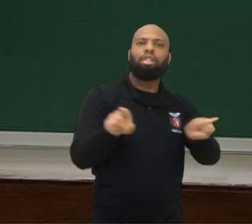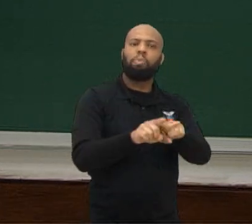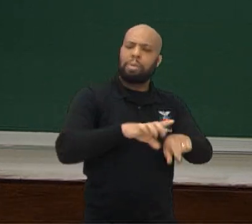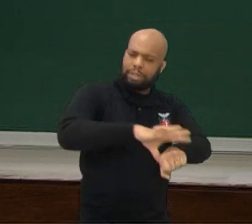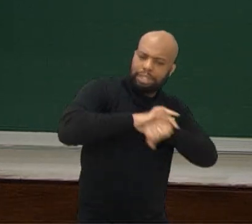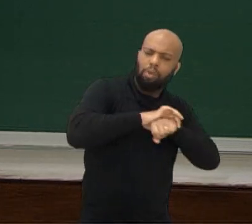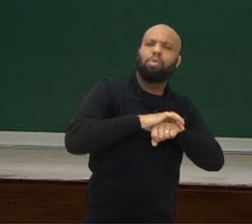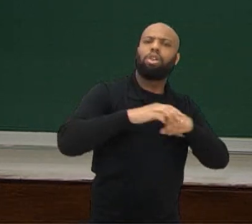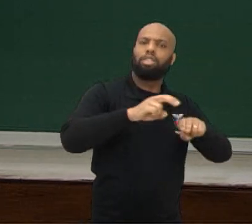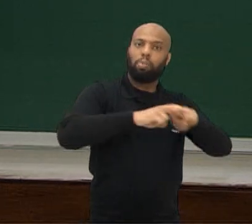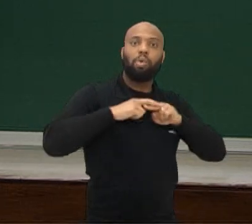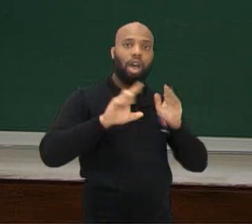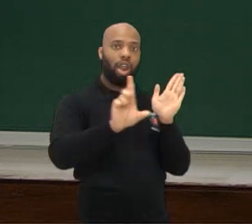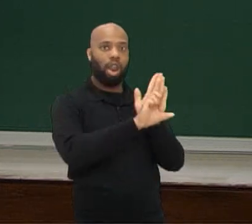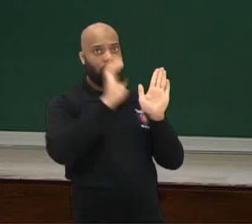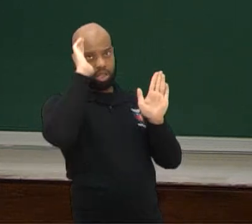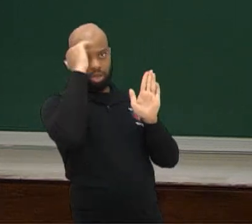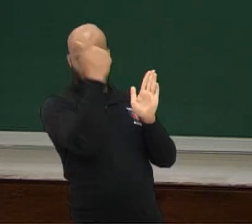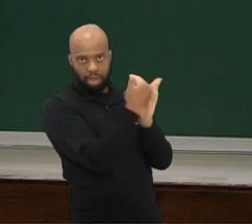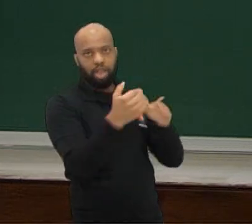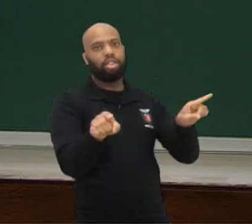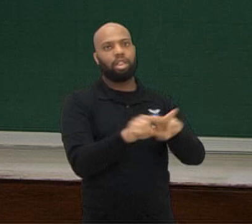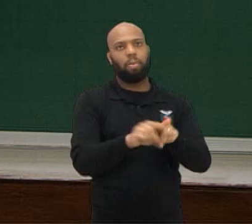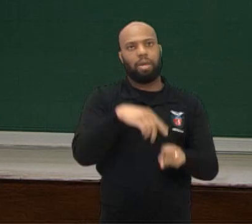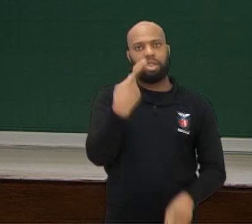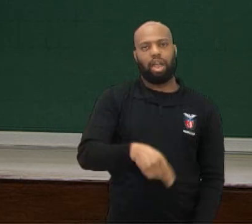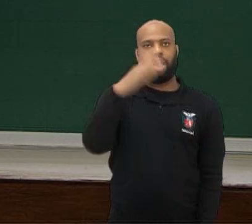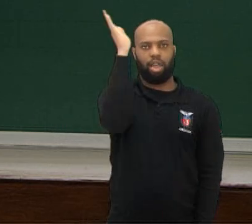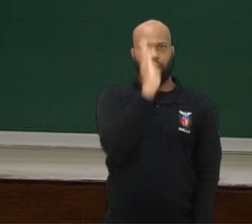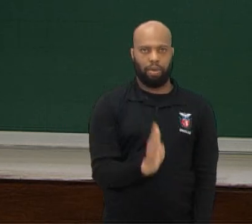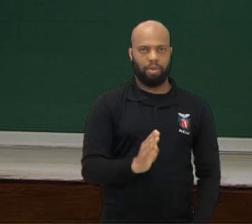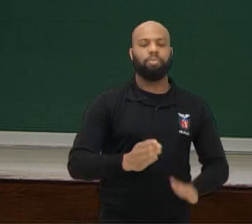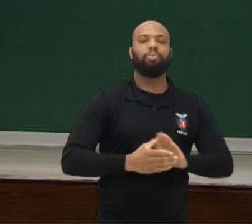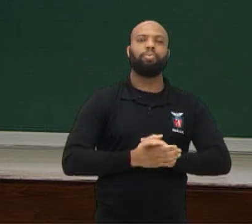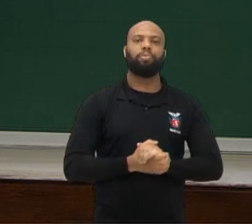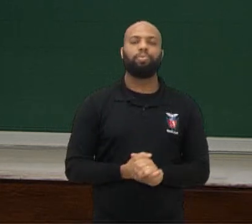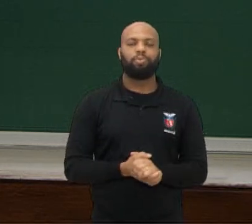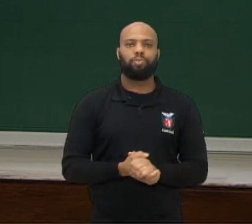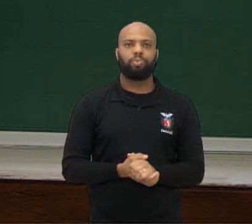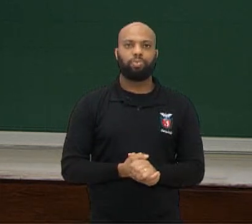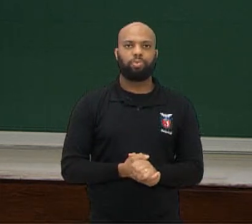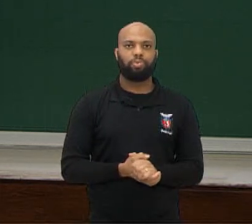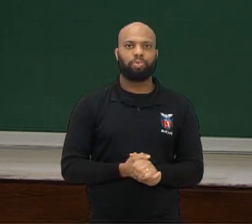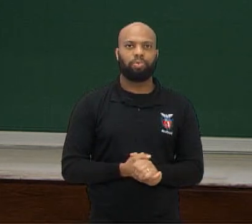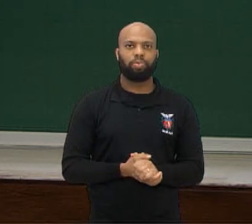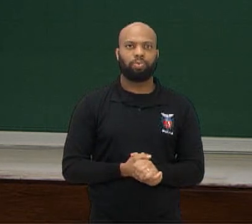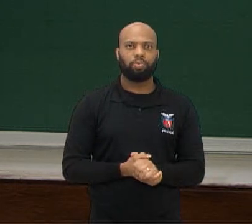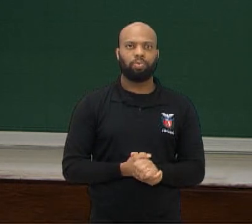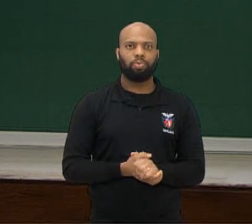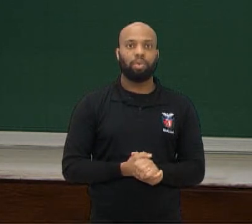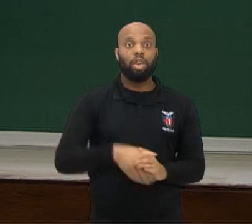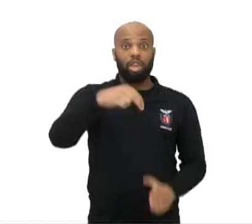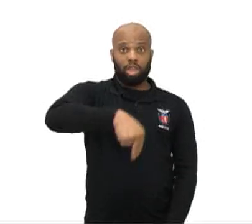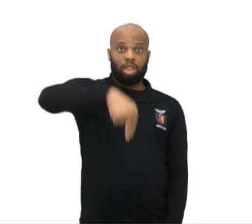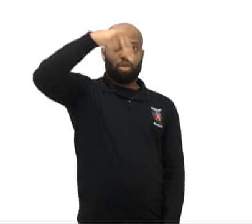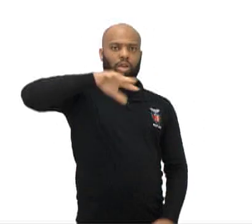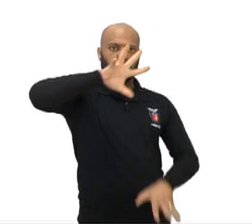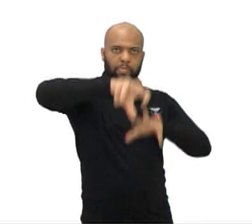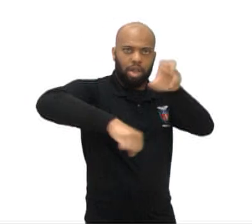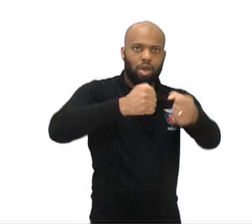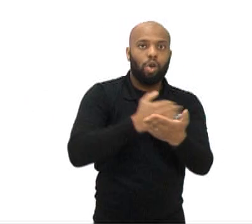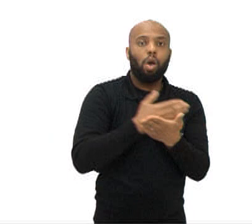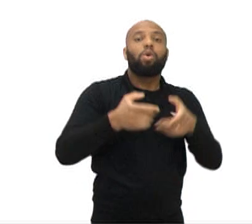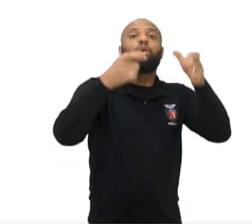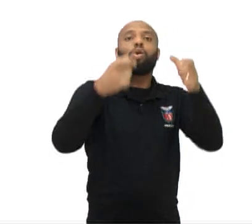pela legislação, né, através das leis brasileiras ali. Tá? A ocupação da região norte começou com povoamento